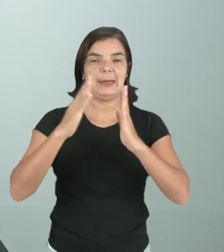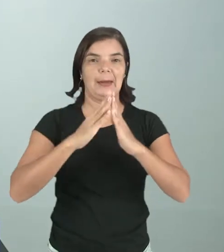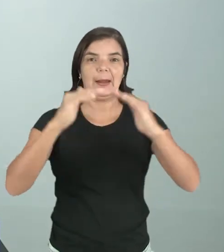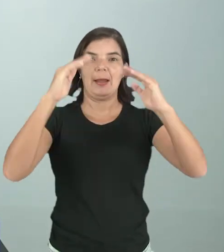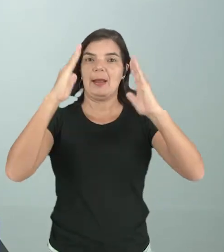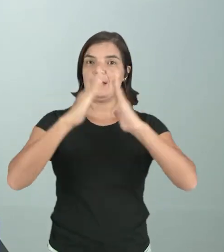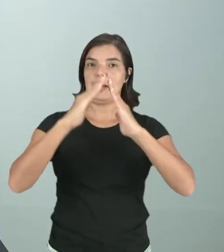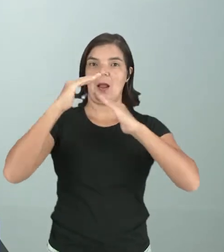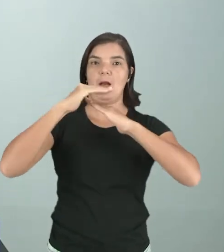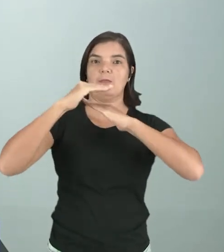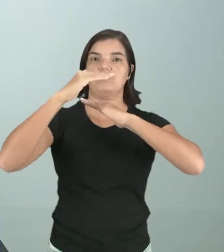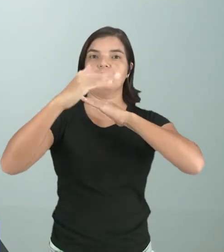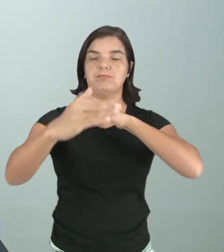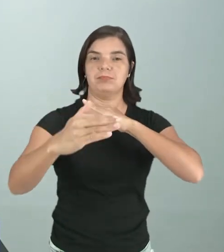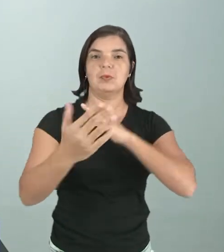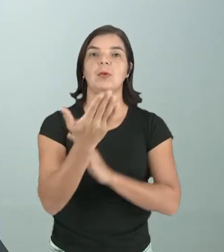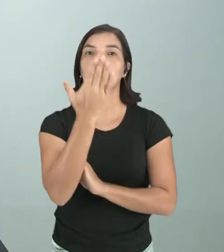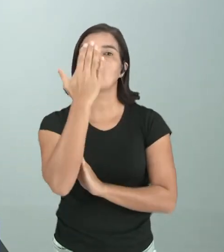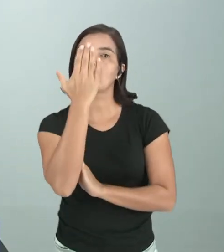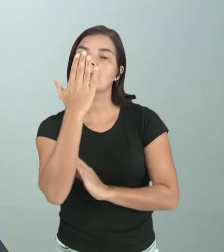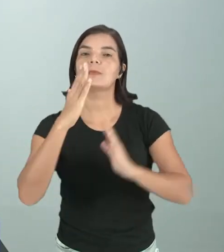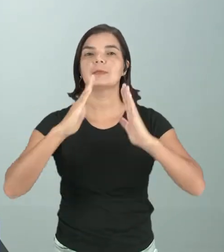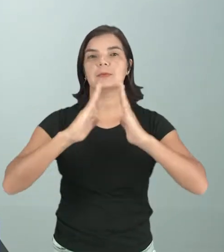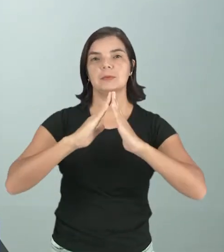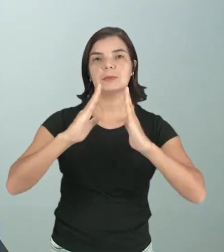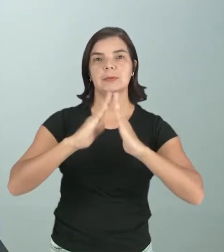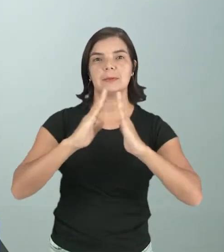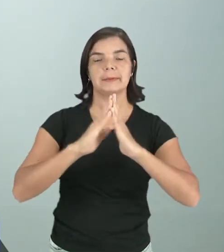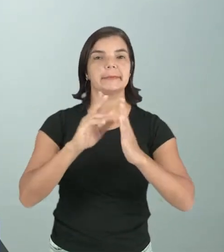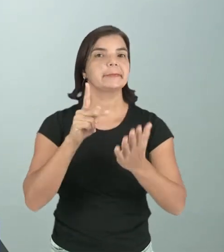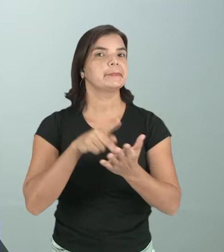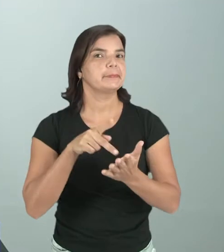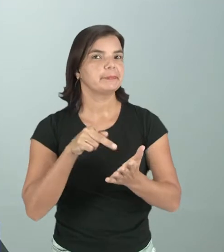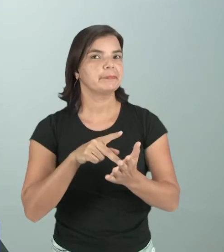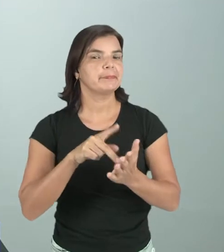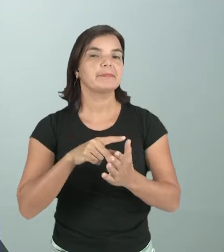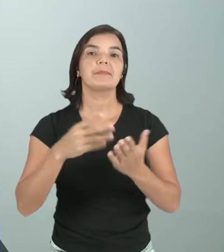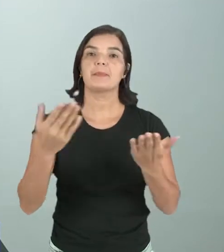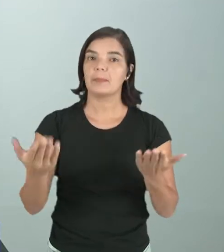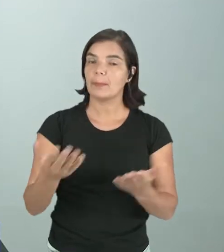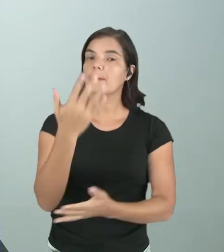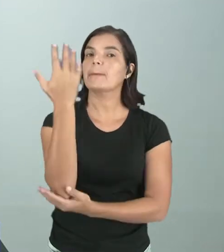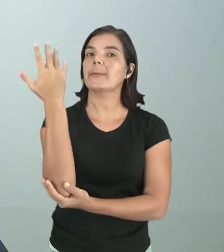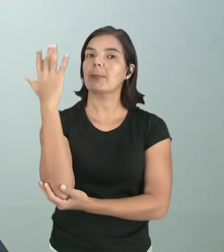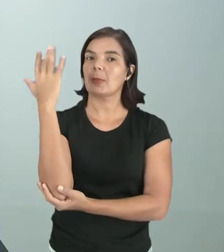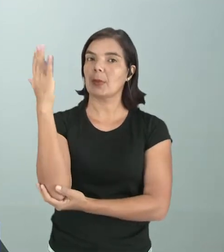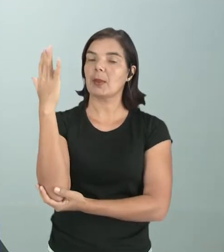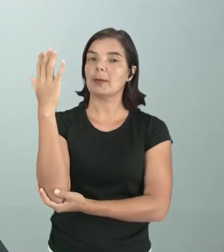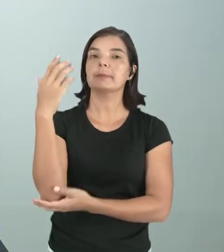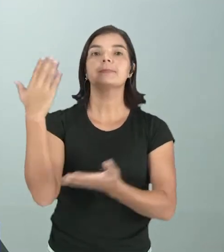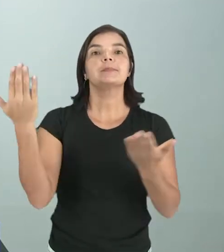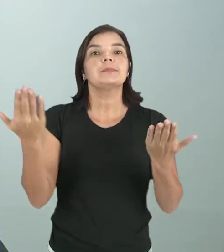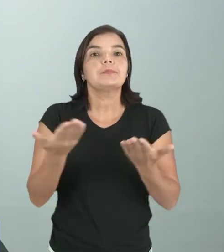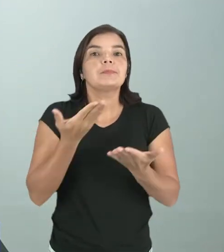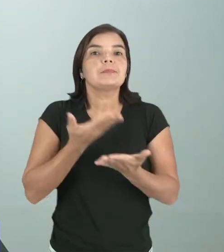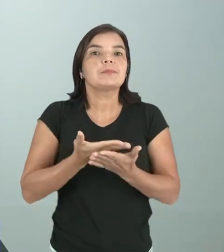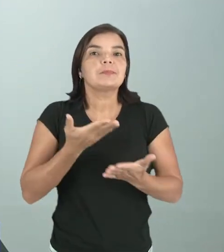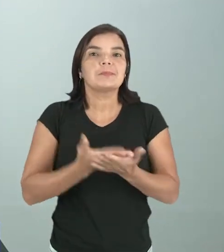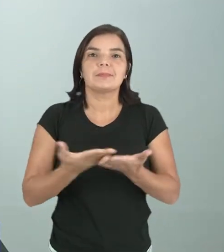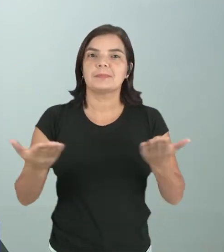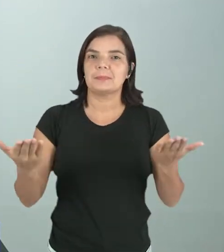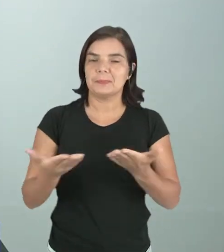no quintal, na frente da casa, não é mesmo? Então, são essas plantas que nós vamos estudar